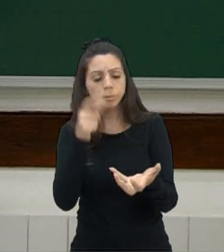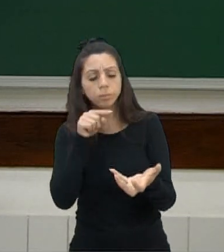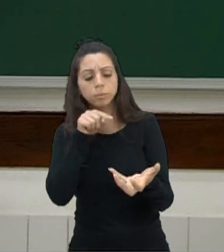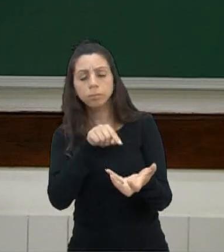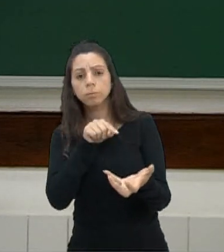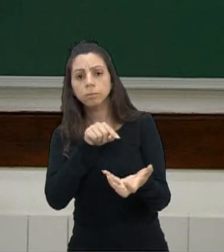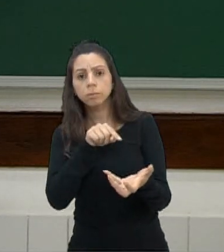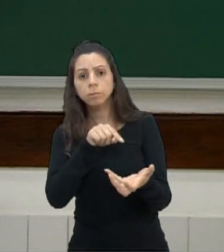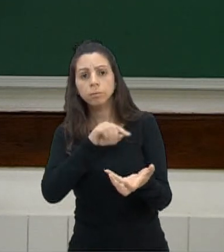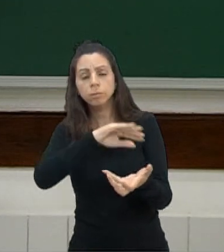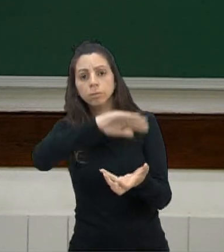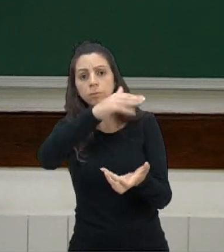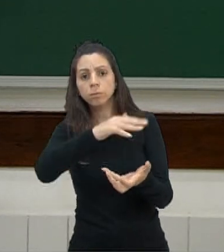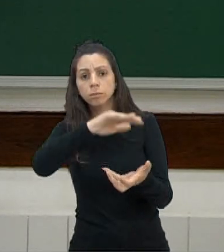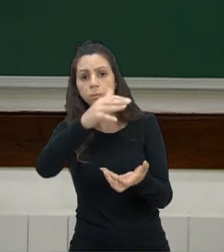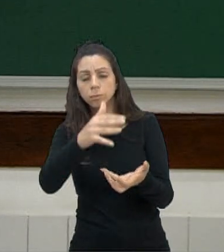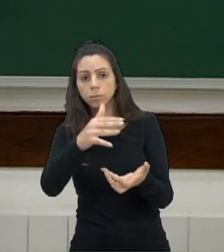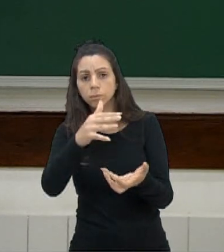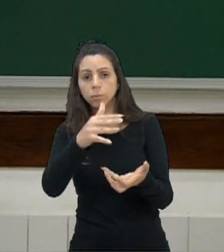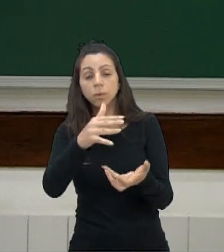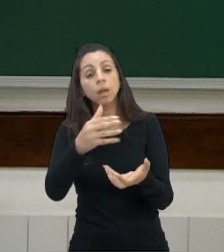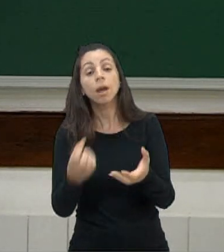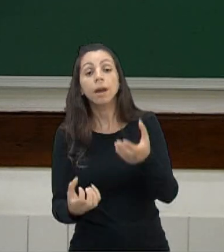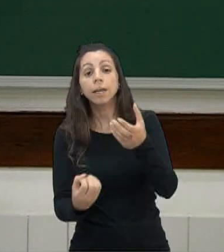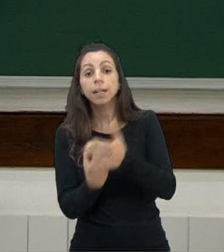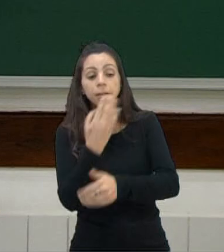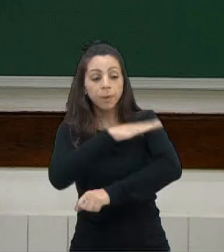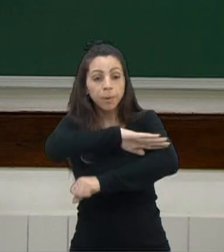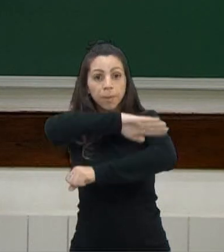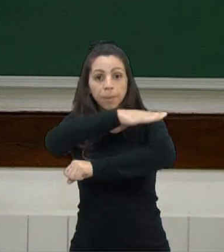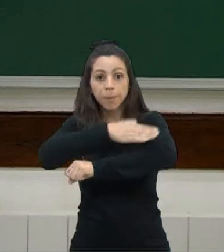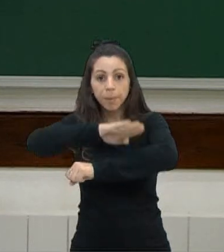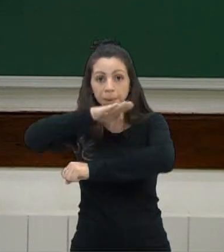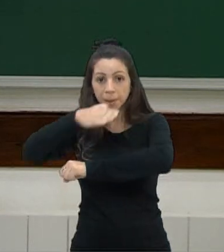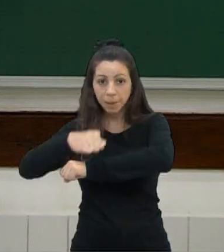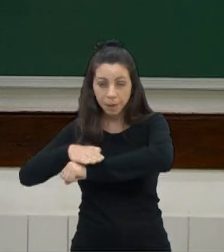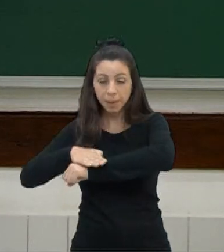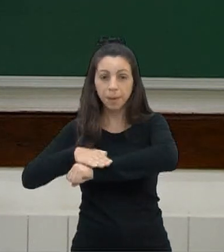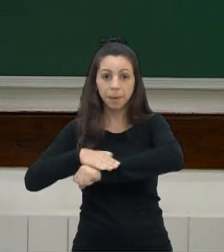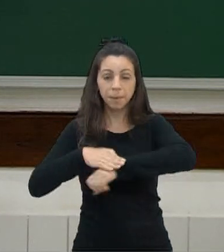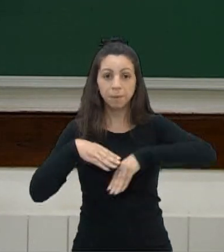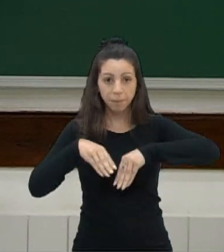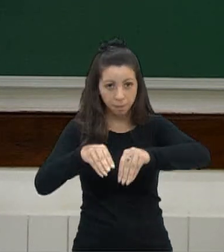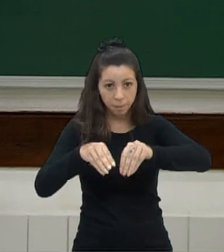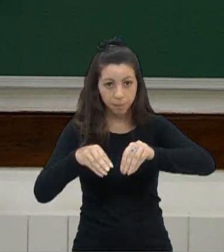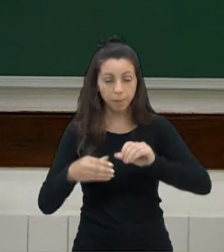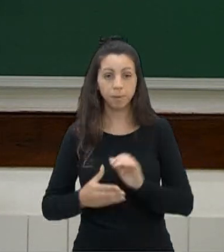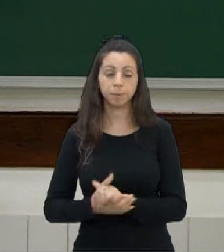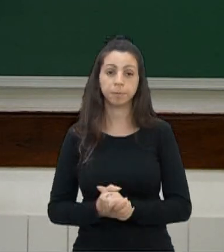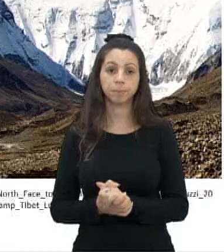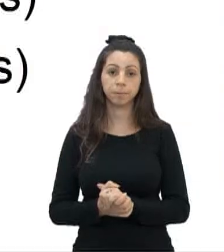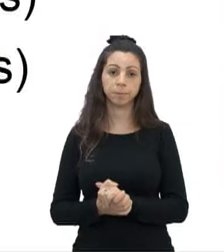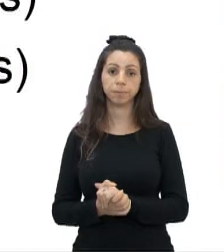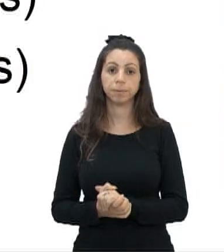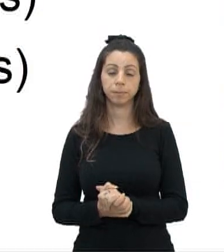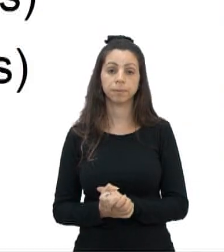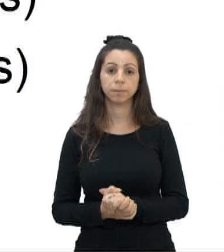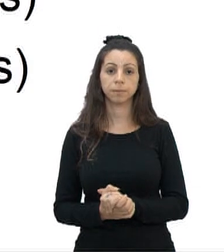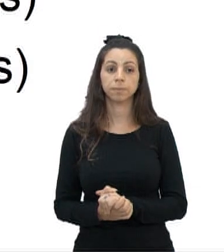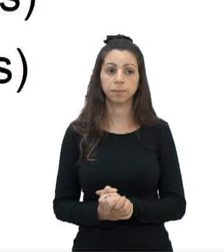essas irregularidades, elas constituem o relevo terrestre. E aqui alguns exemplos de formas de relevo